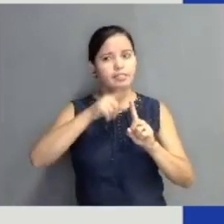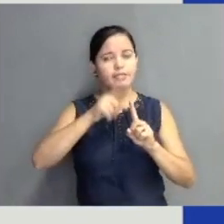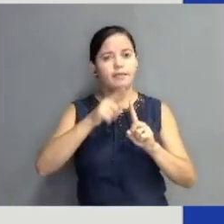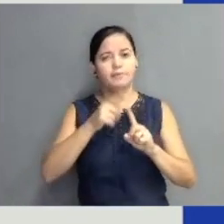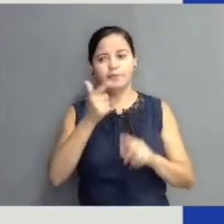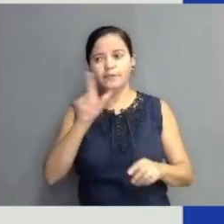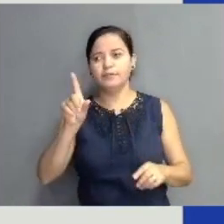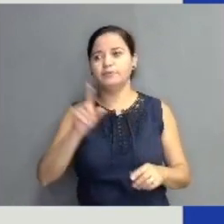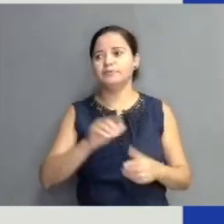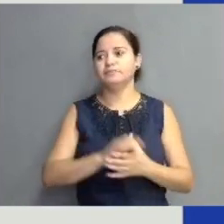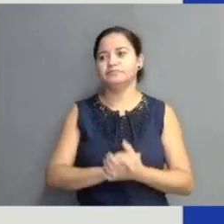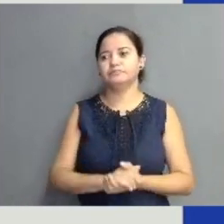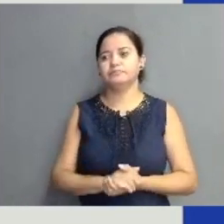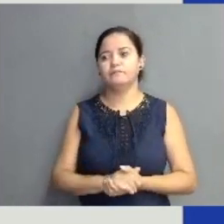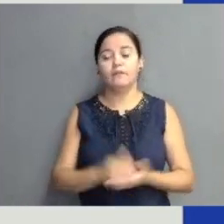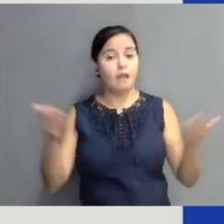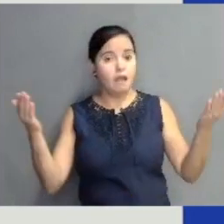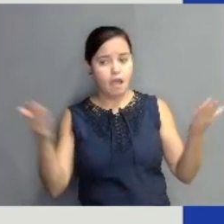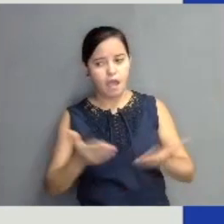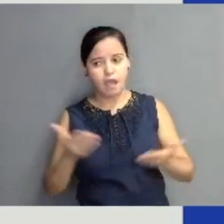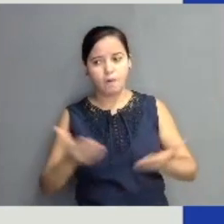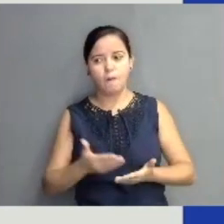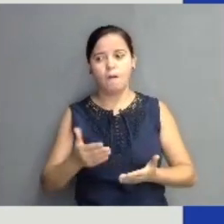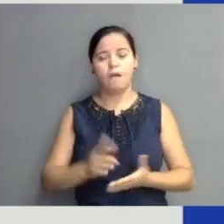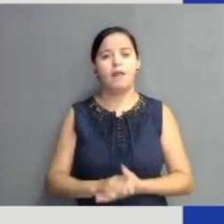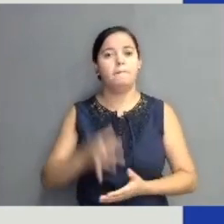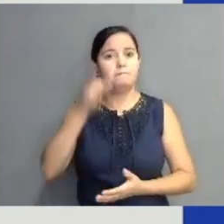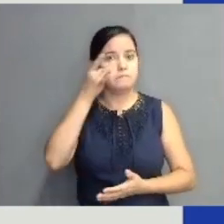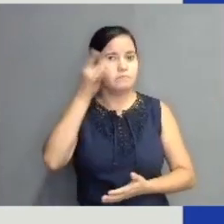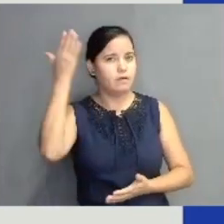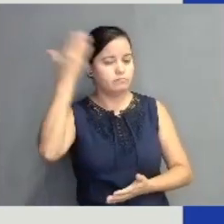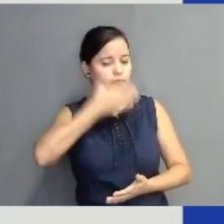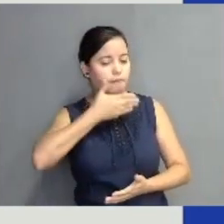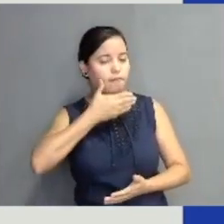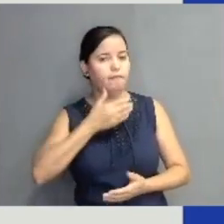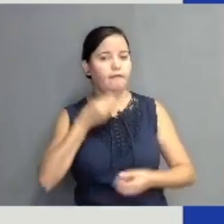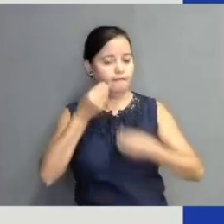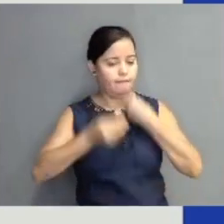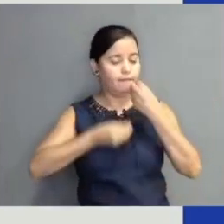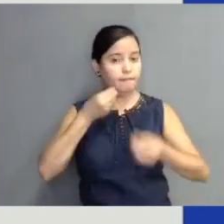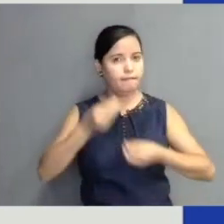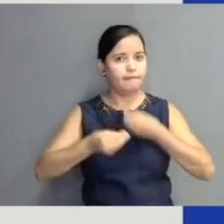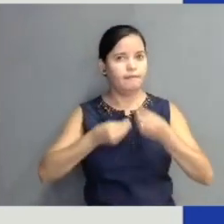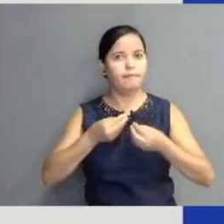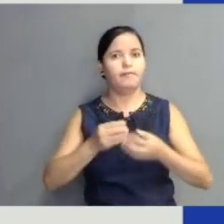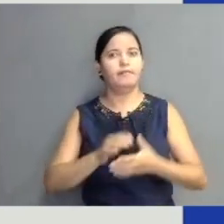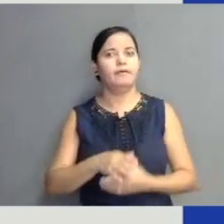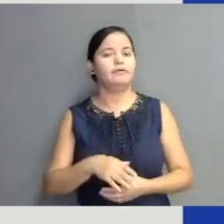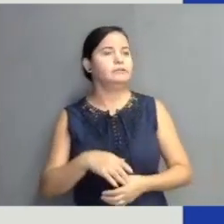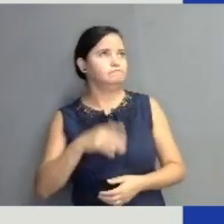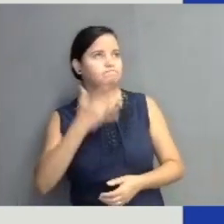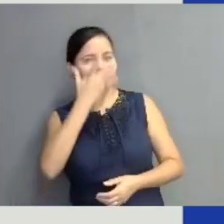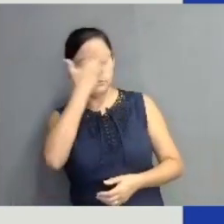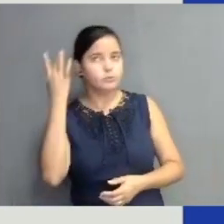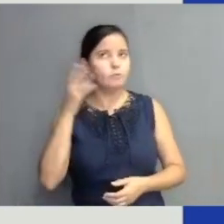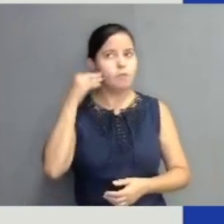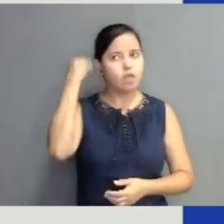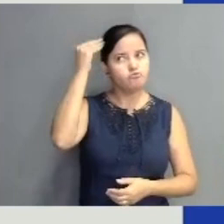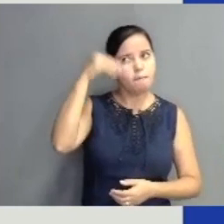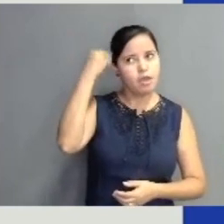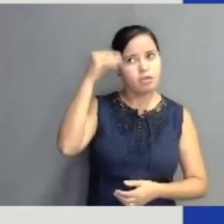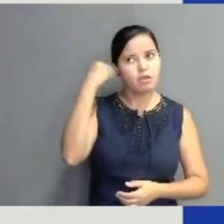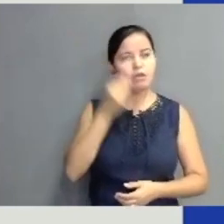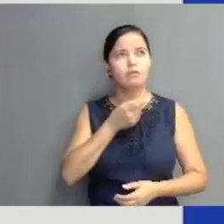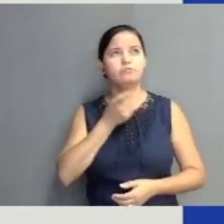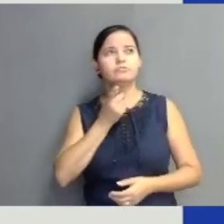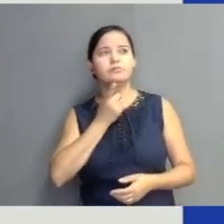de provas concretas. É aquele exemplo que eu falei, ó. Comprovado, né, a comprovação pela experiência ou observação por meio